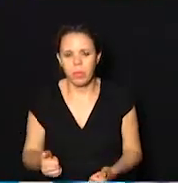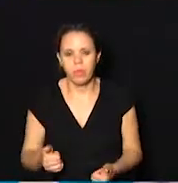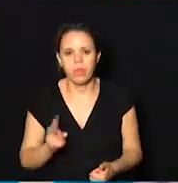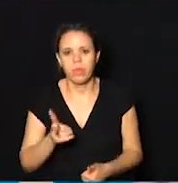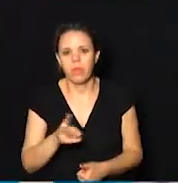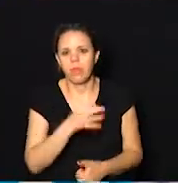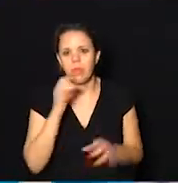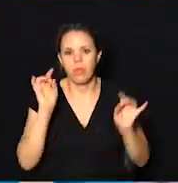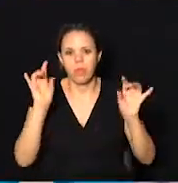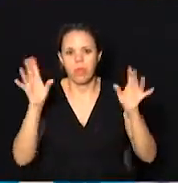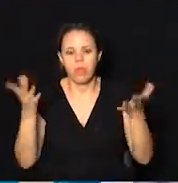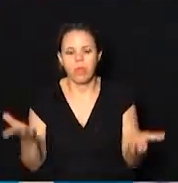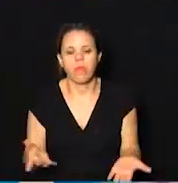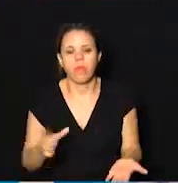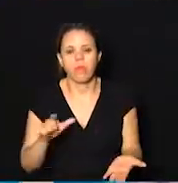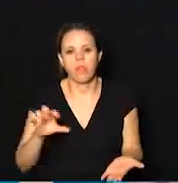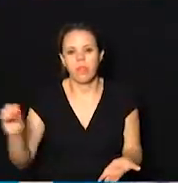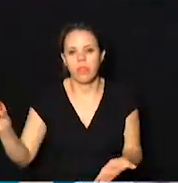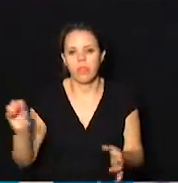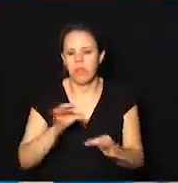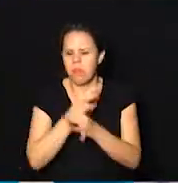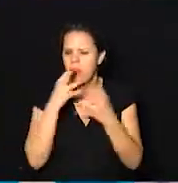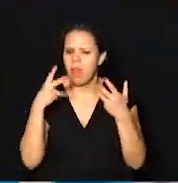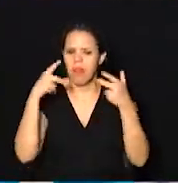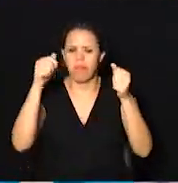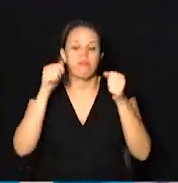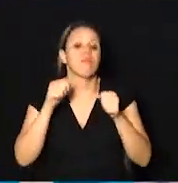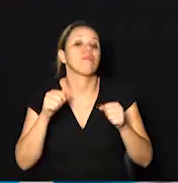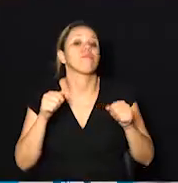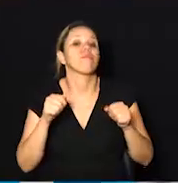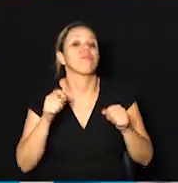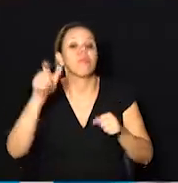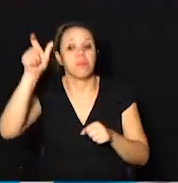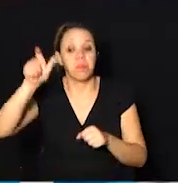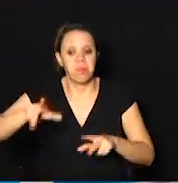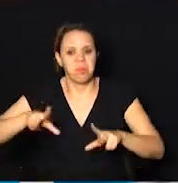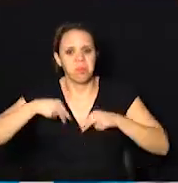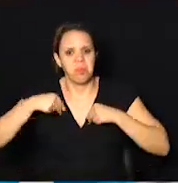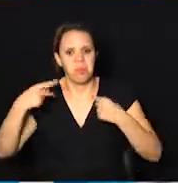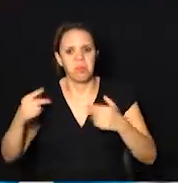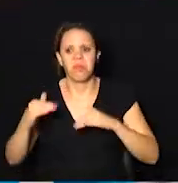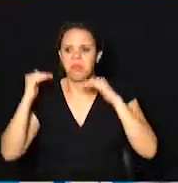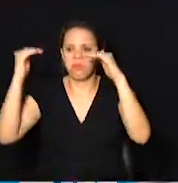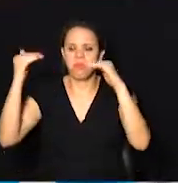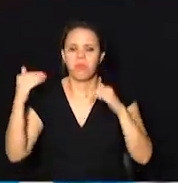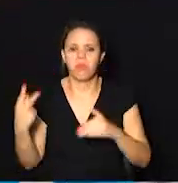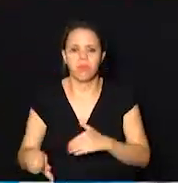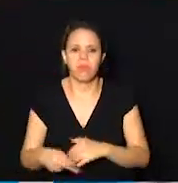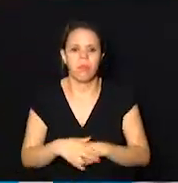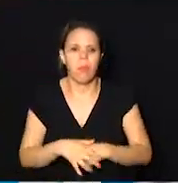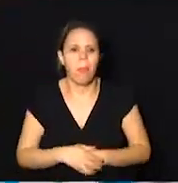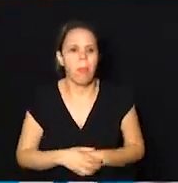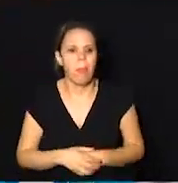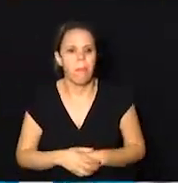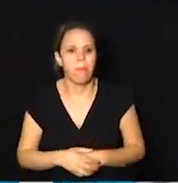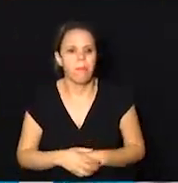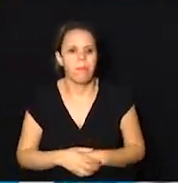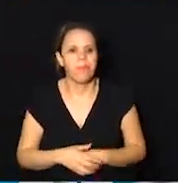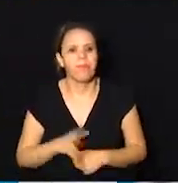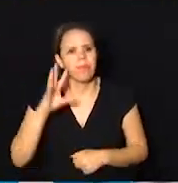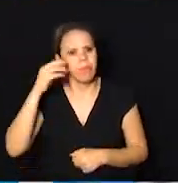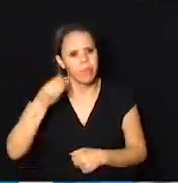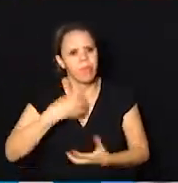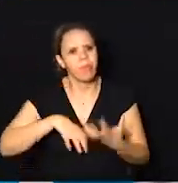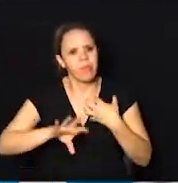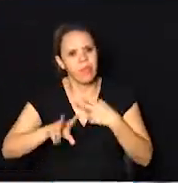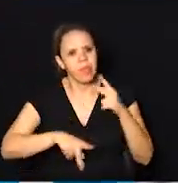sempre foi muito especial léo é um cara espetacular é um cara merecedores está onde estar é é um cara que